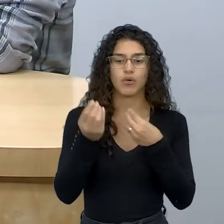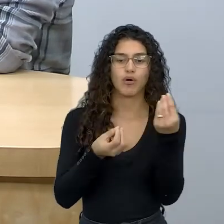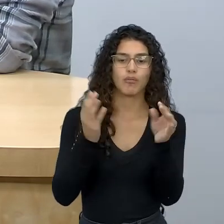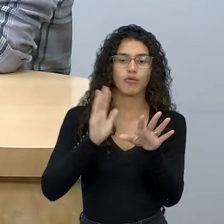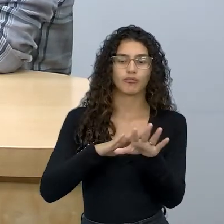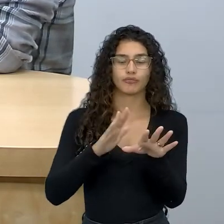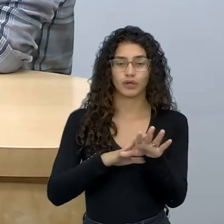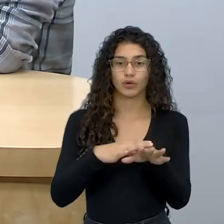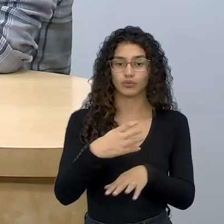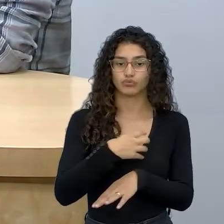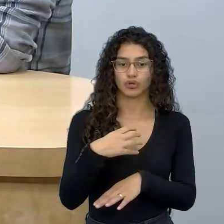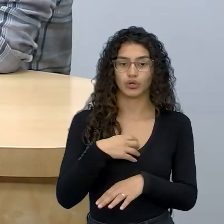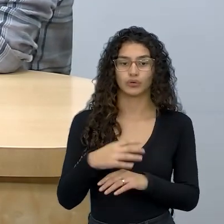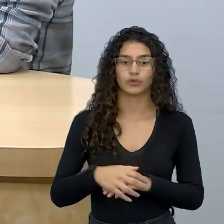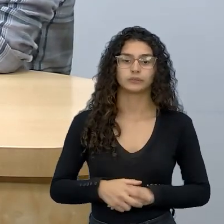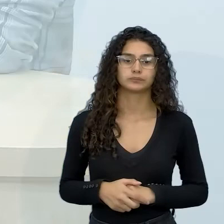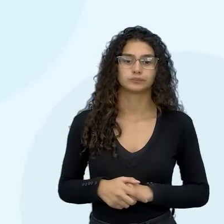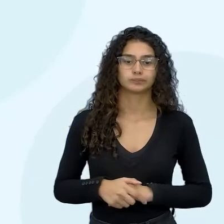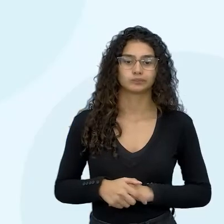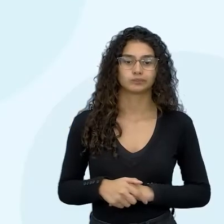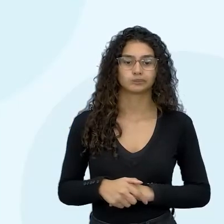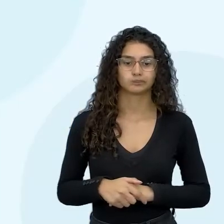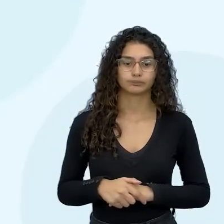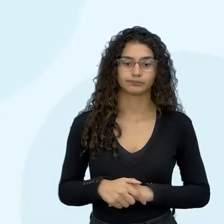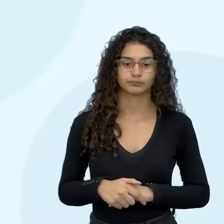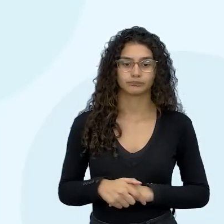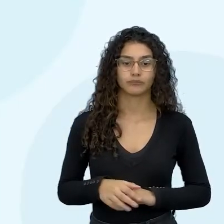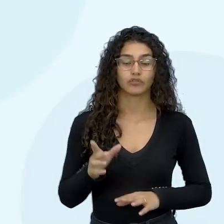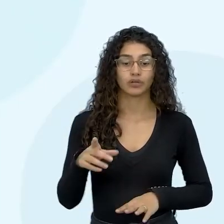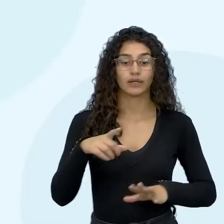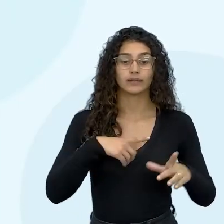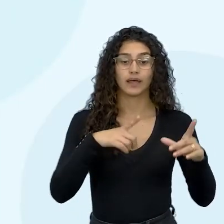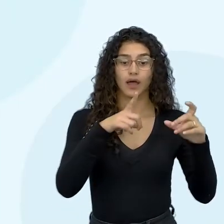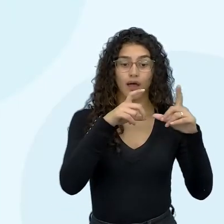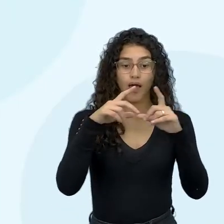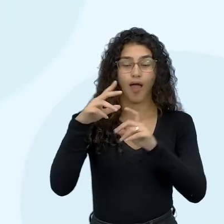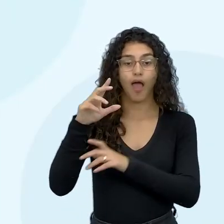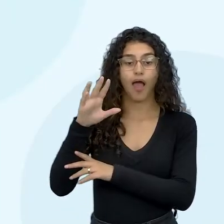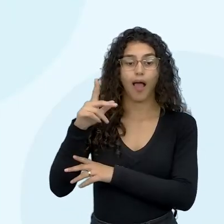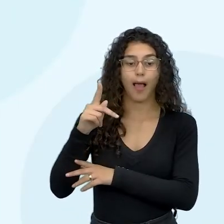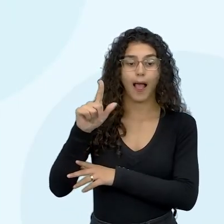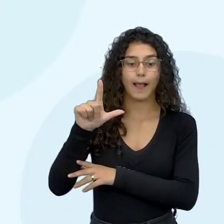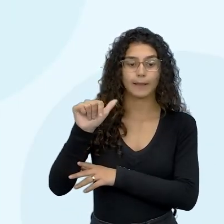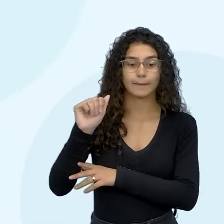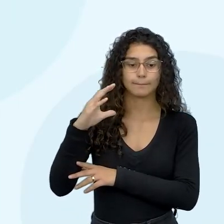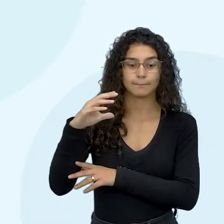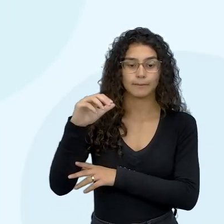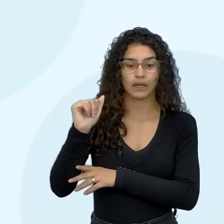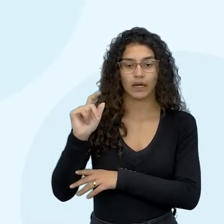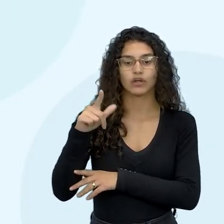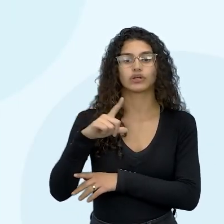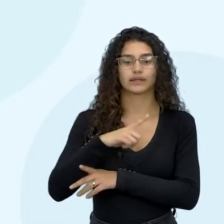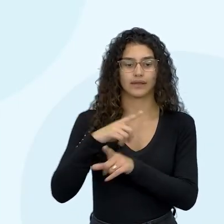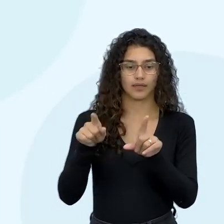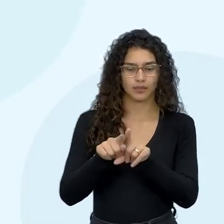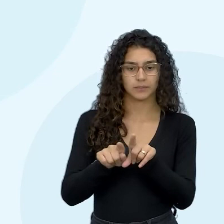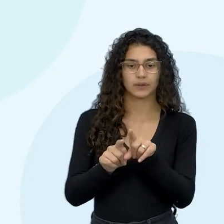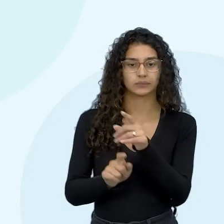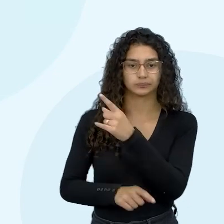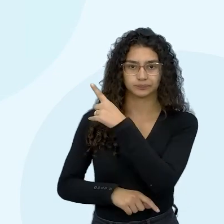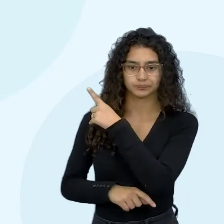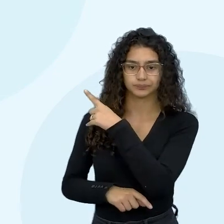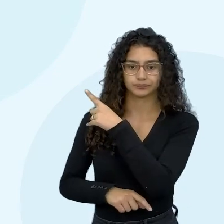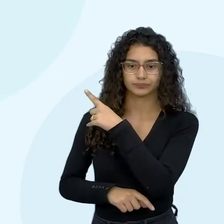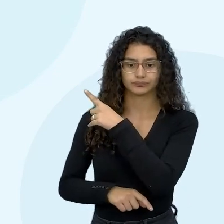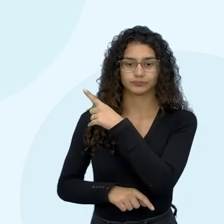fica a disposição, né? Olha só, já tem até as placas fotovoltaicas aqui.